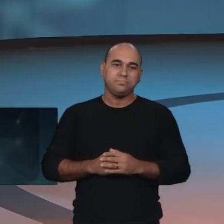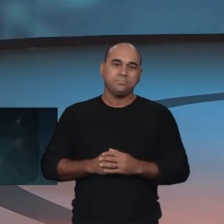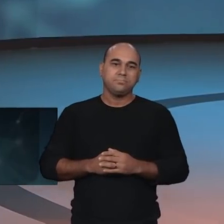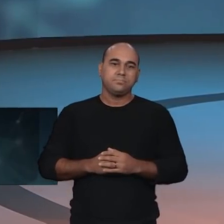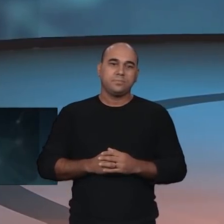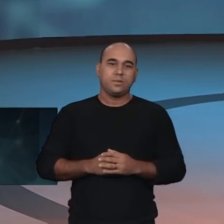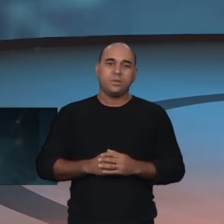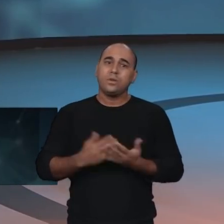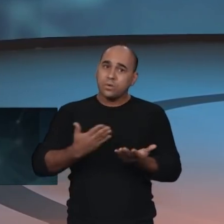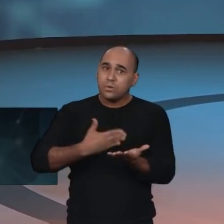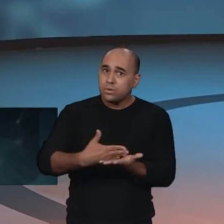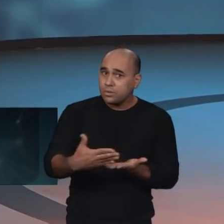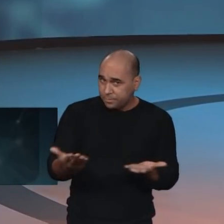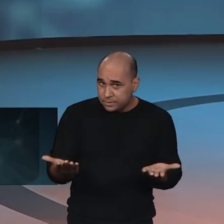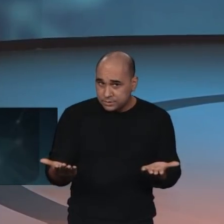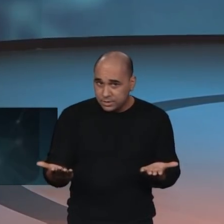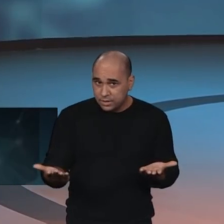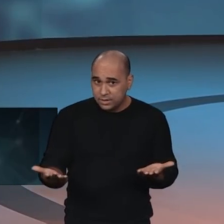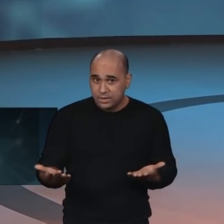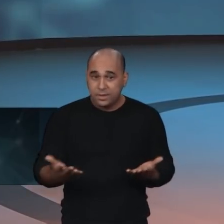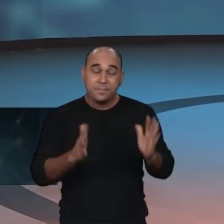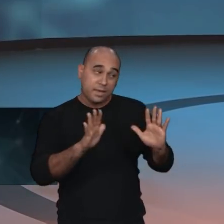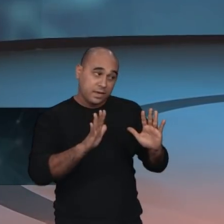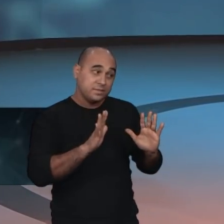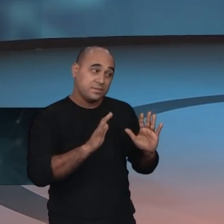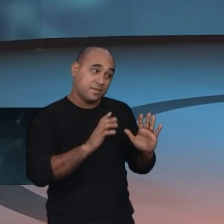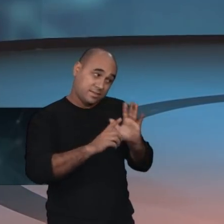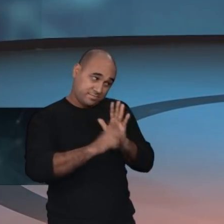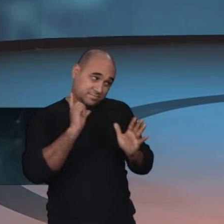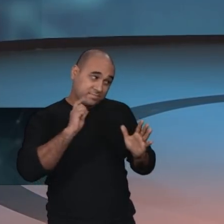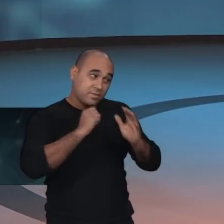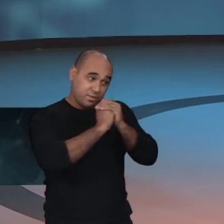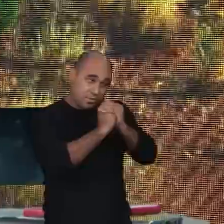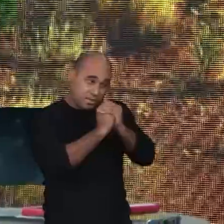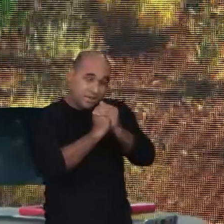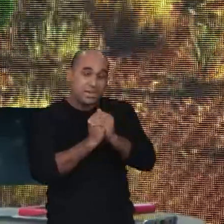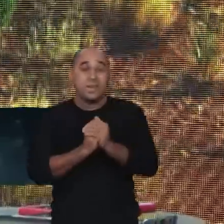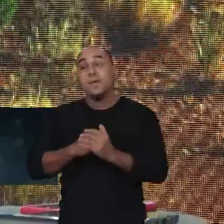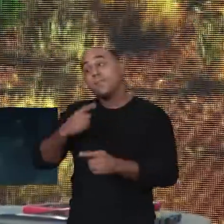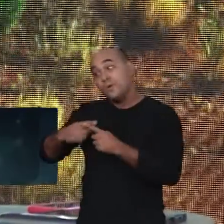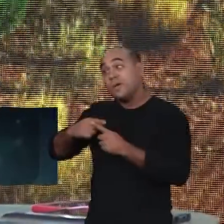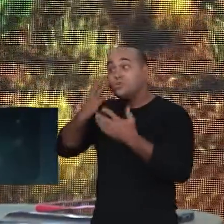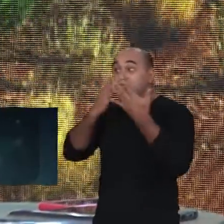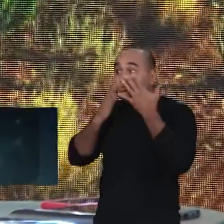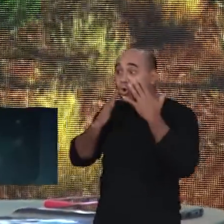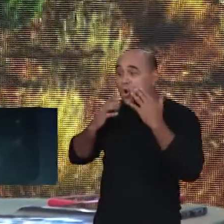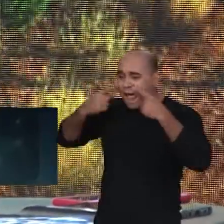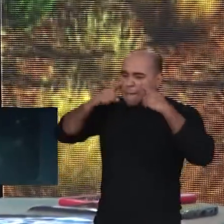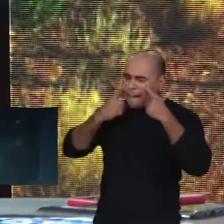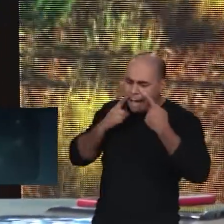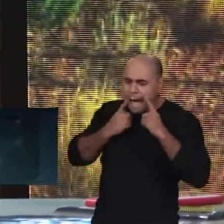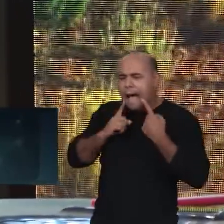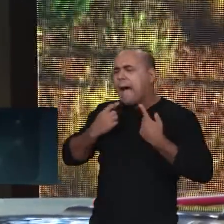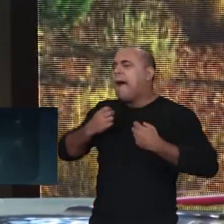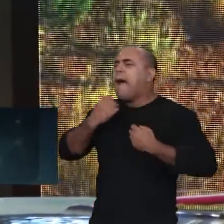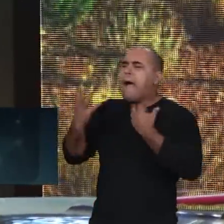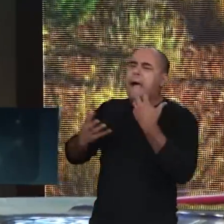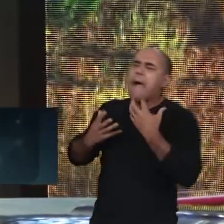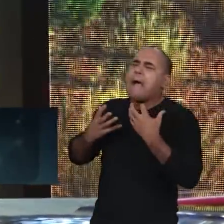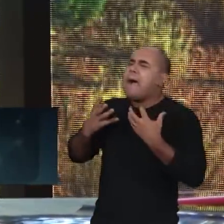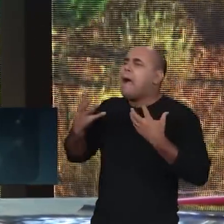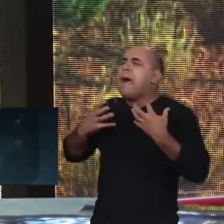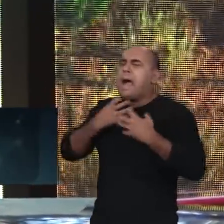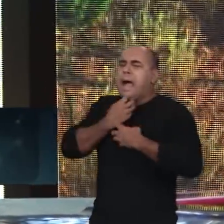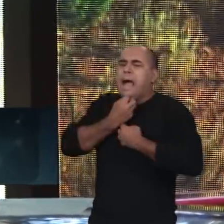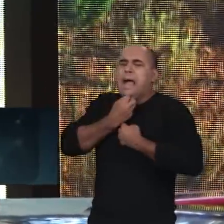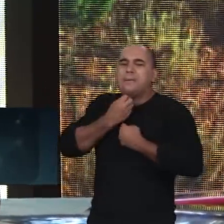com a mensagem, Vamos mas lá. antes, vamos falar Sim, com o nosso Deus, né, Rodrigo? porque às vezes chorar também é orar, né? Exato. E quantas vezes os anjos traduziram as